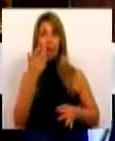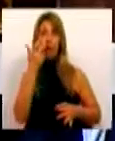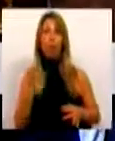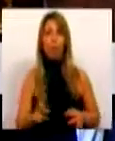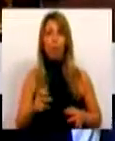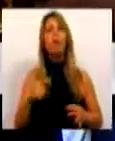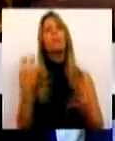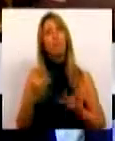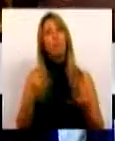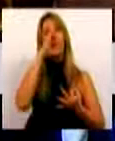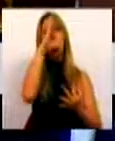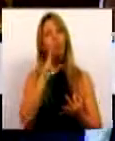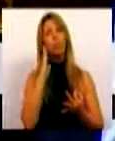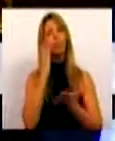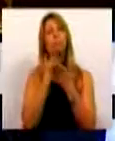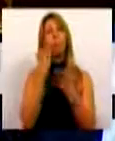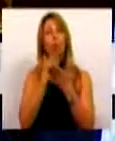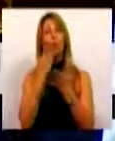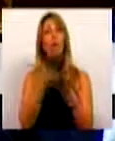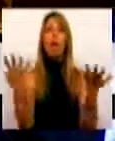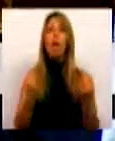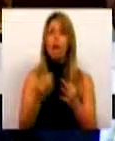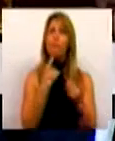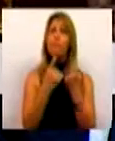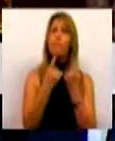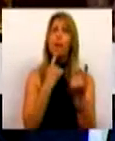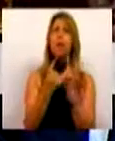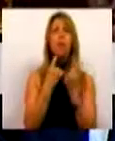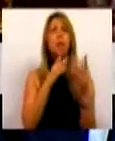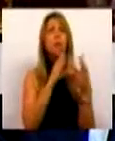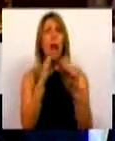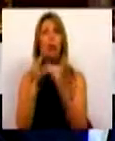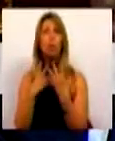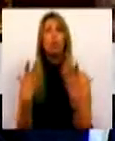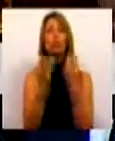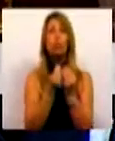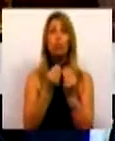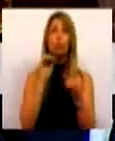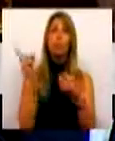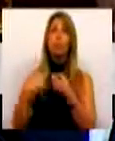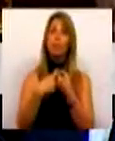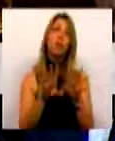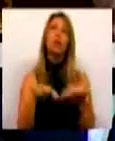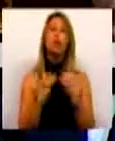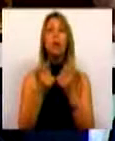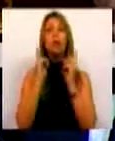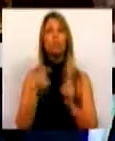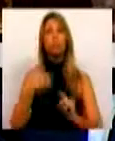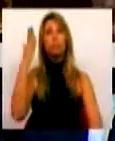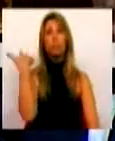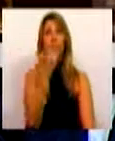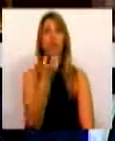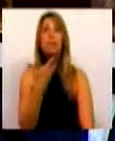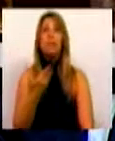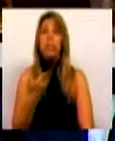estudada pelo Governo e tem sido objeto de diálogo com os parceiros sociais, iniciado em 2017 e